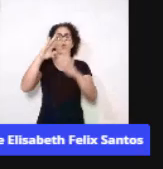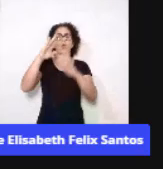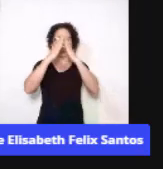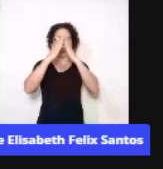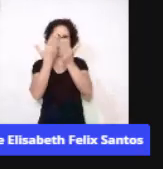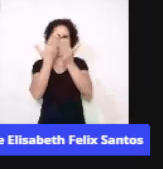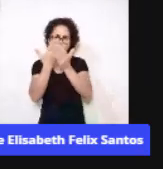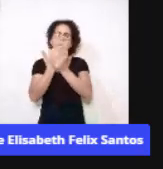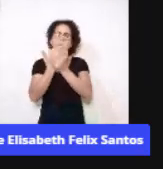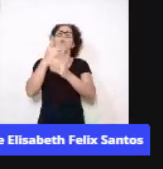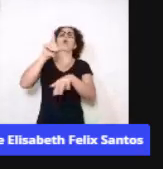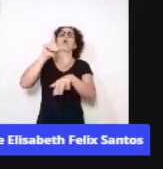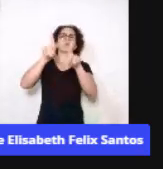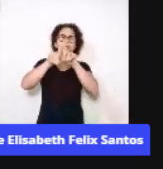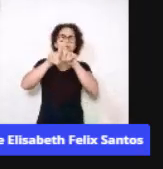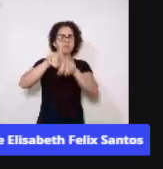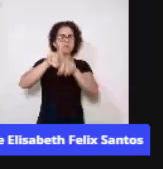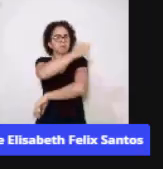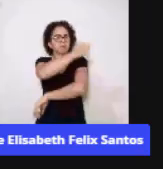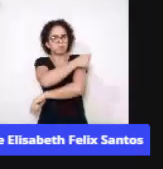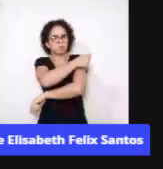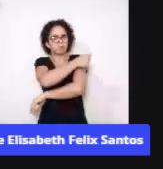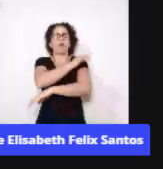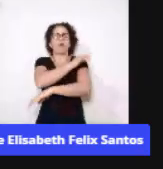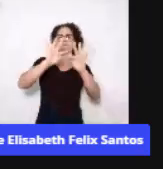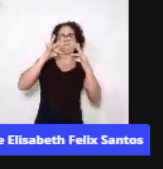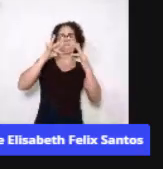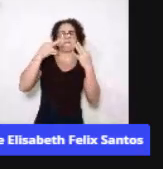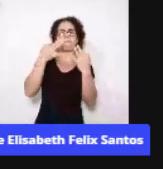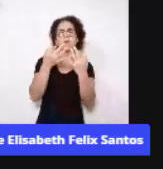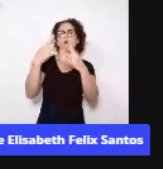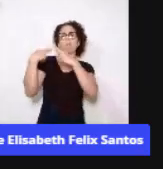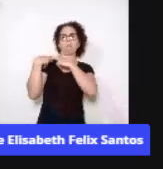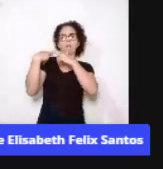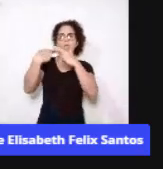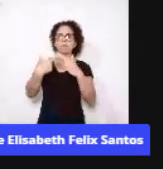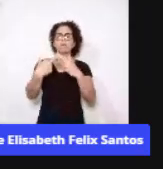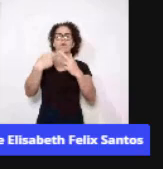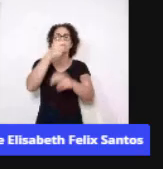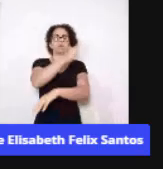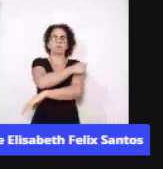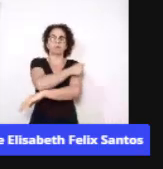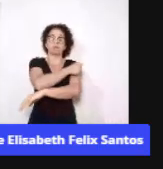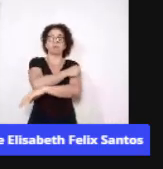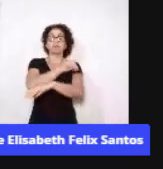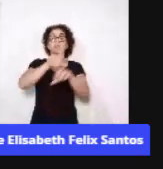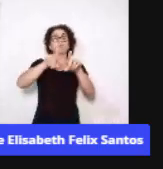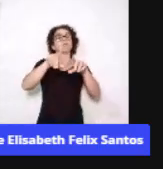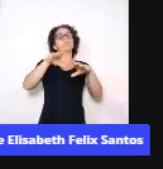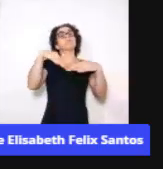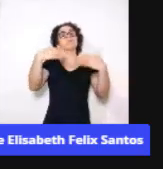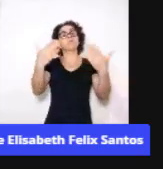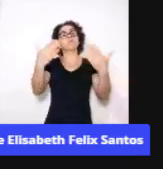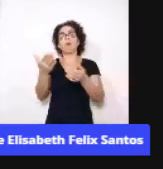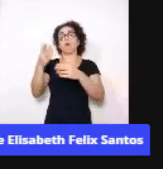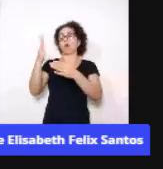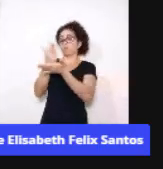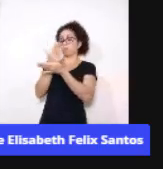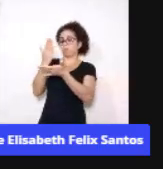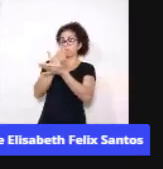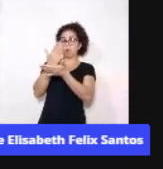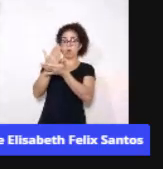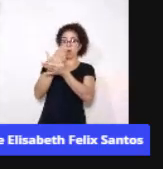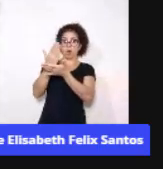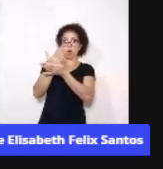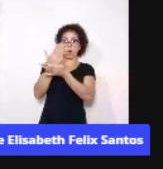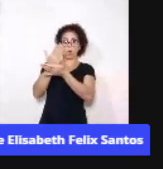é os pais ou os responsáveis. Então, o caderno de campo ele é muito importante. Por quê? O caderno de campo ele é um